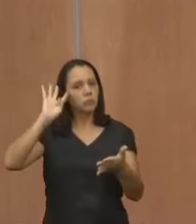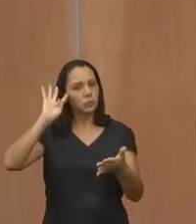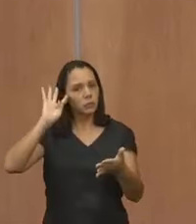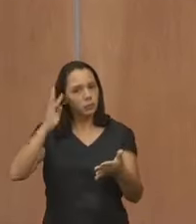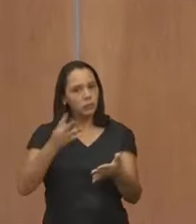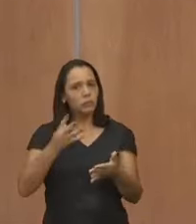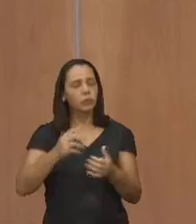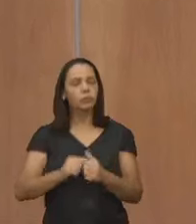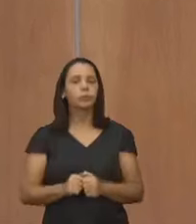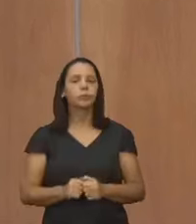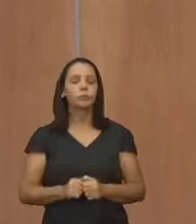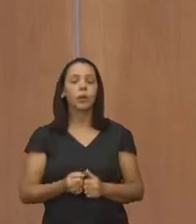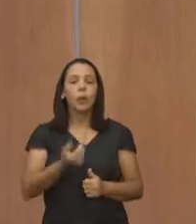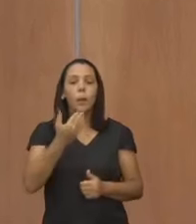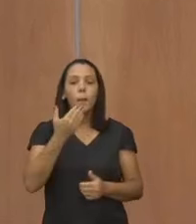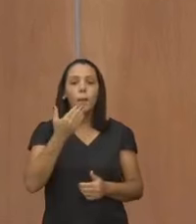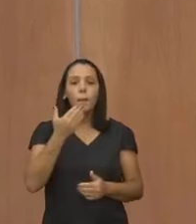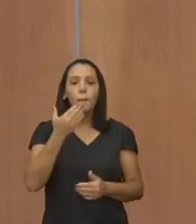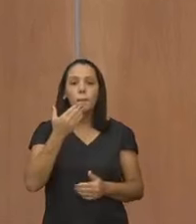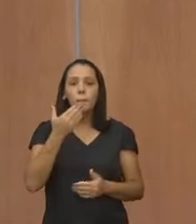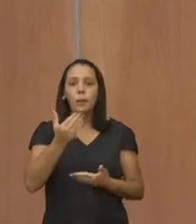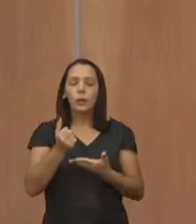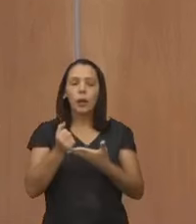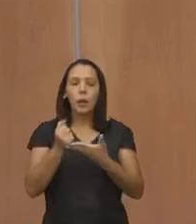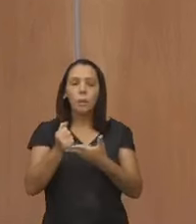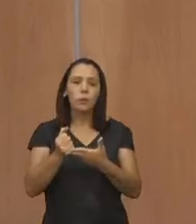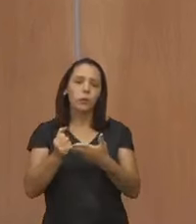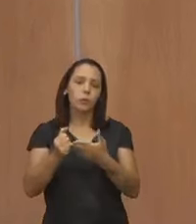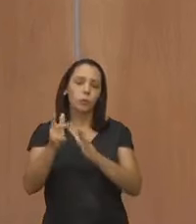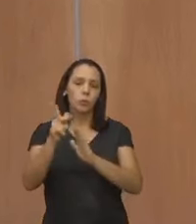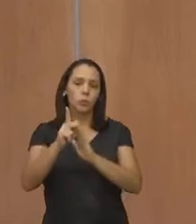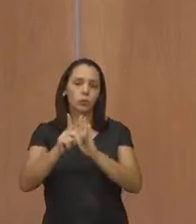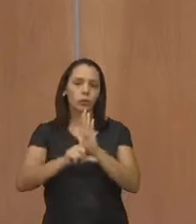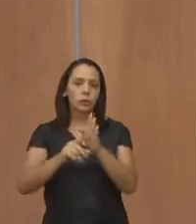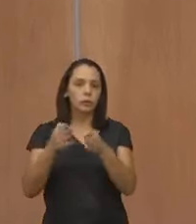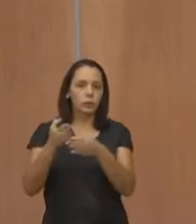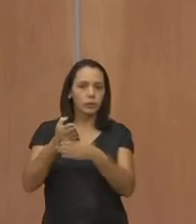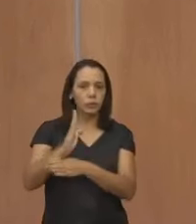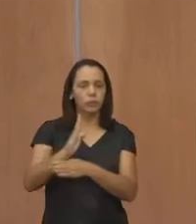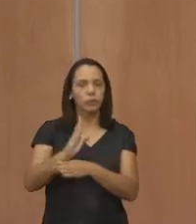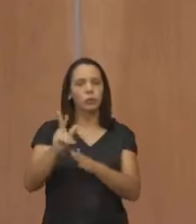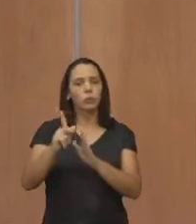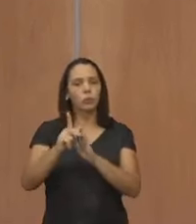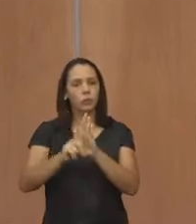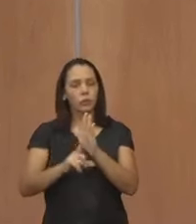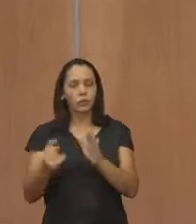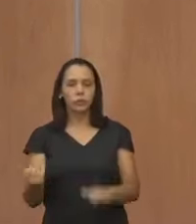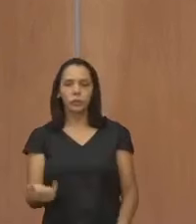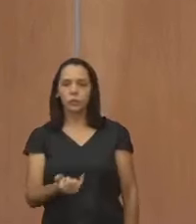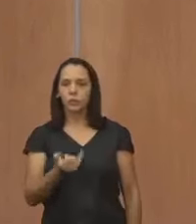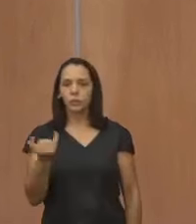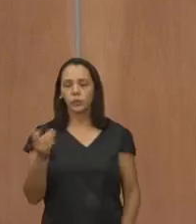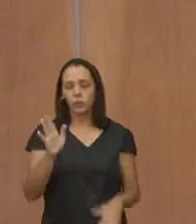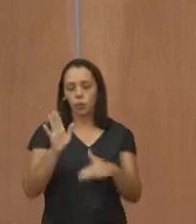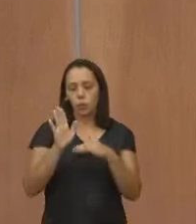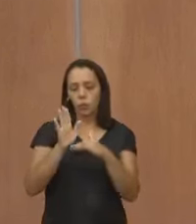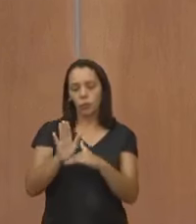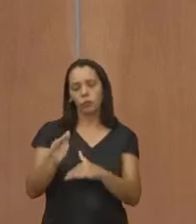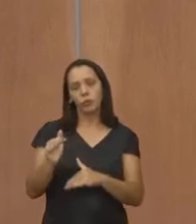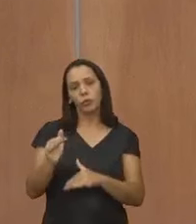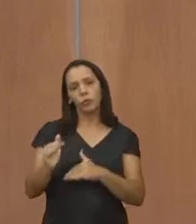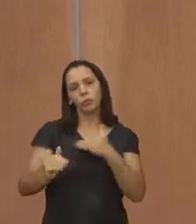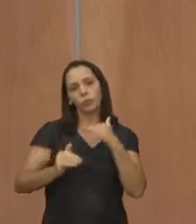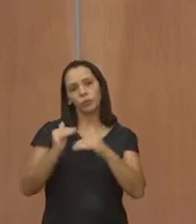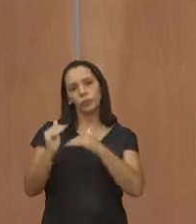apoio dessa casa para a aprovação do presente projeto de lei, essencial para o desenvolvimento